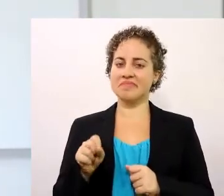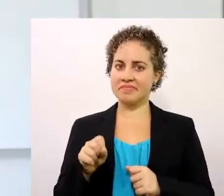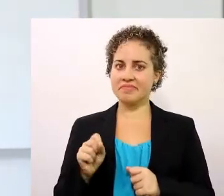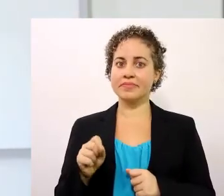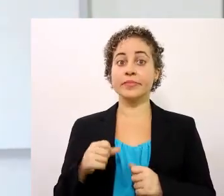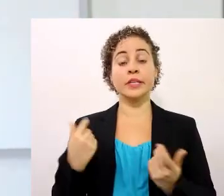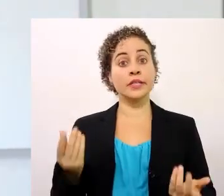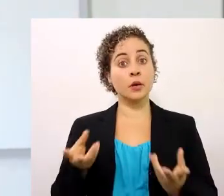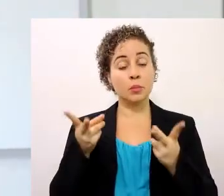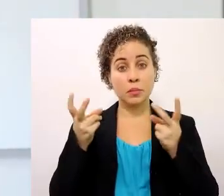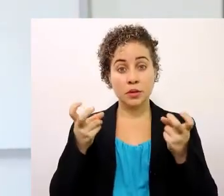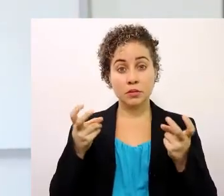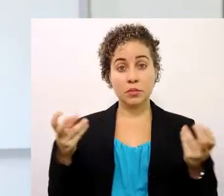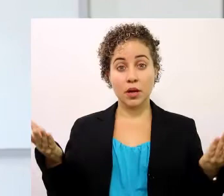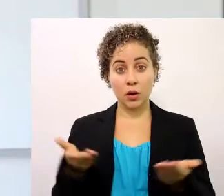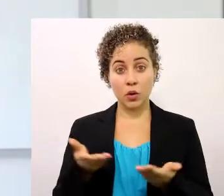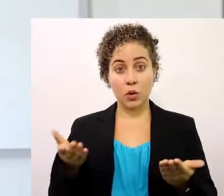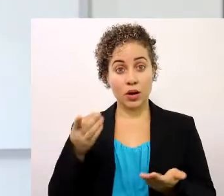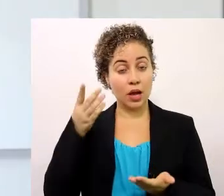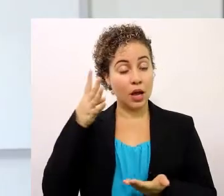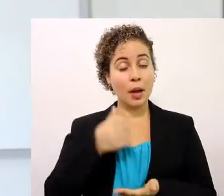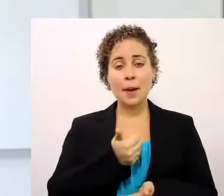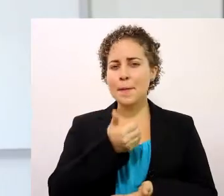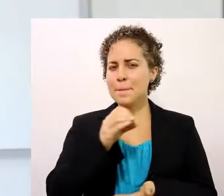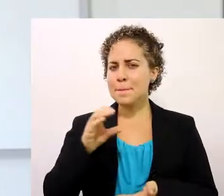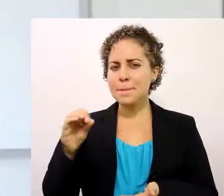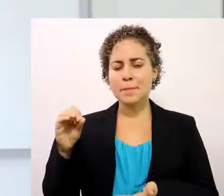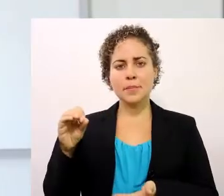Mas, vejamos nesse exemplo, 1000 dias.